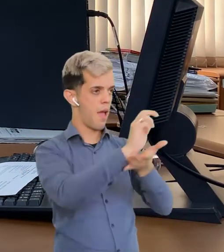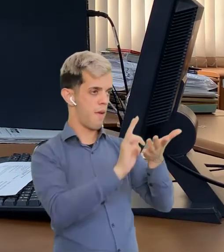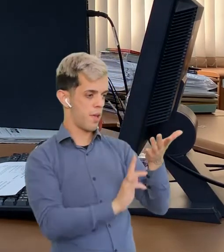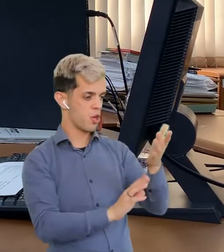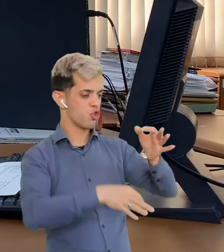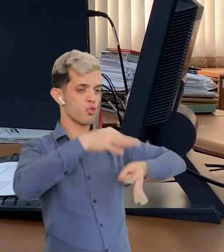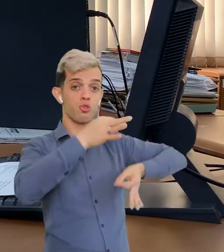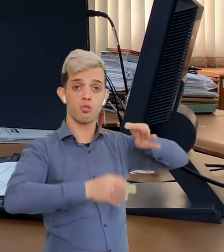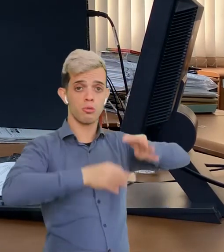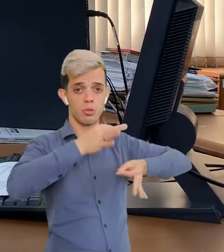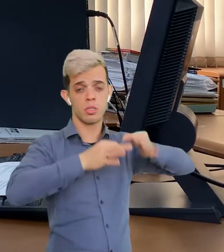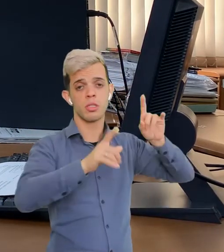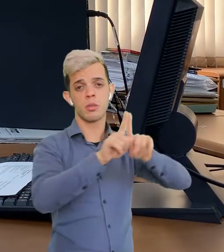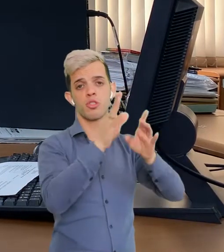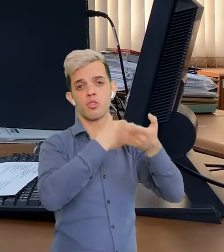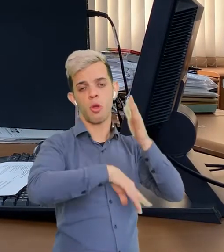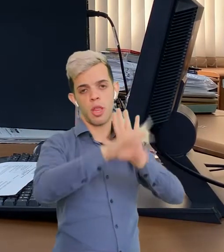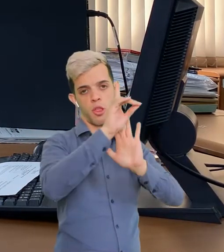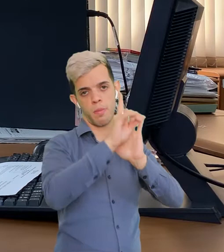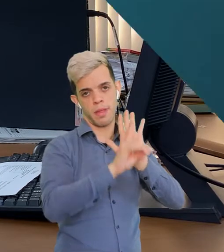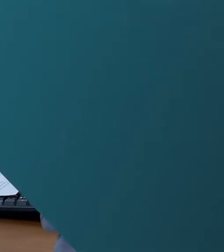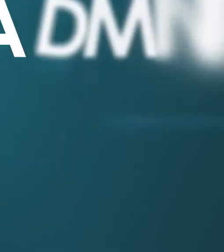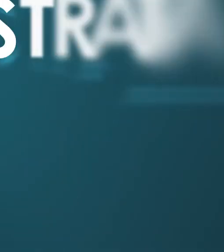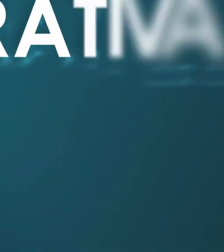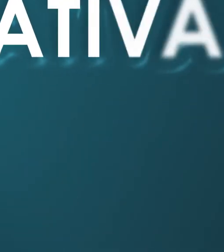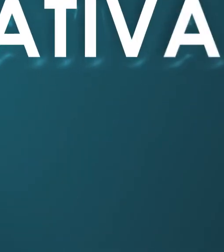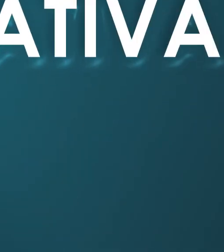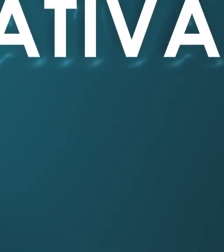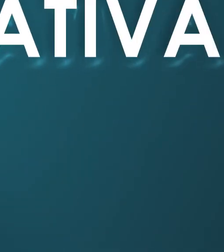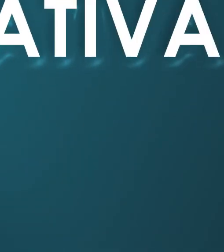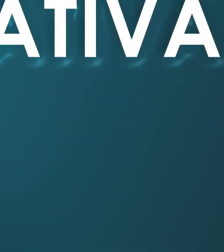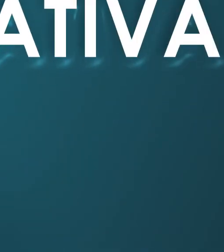a análise jurídica dos documentos apresentados.